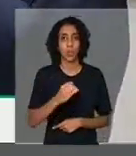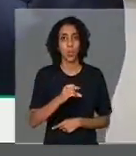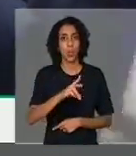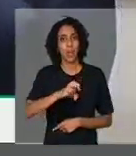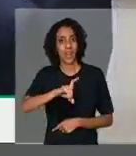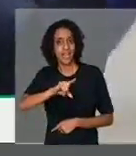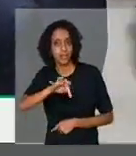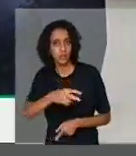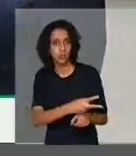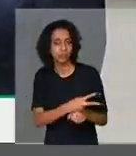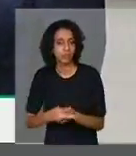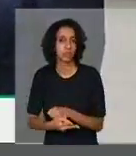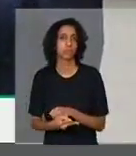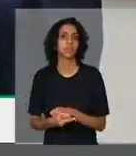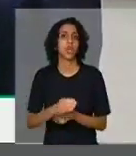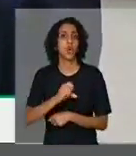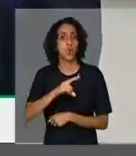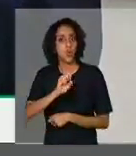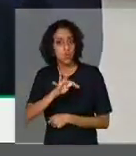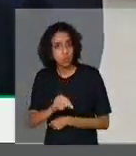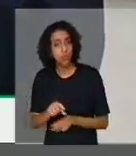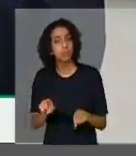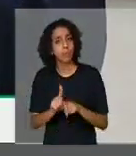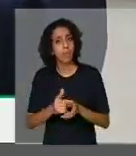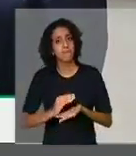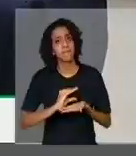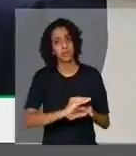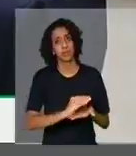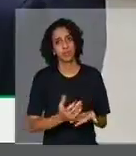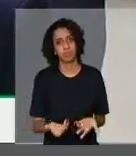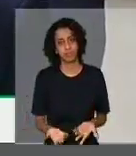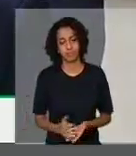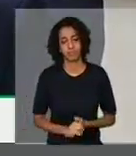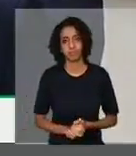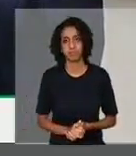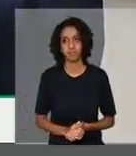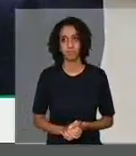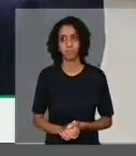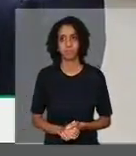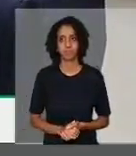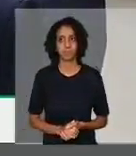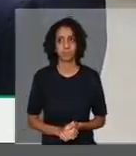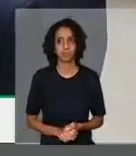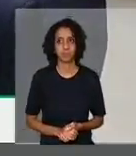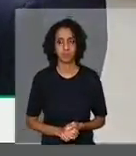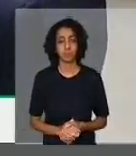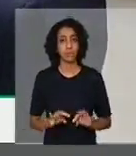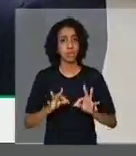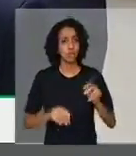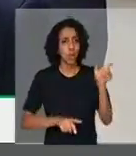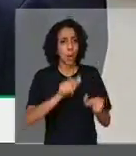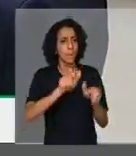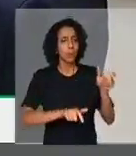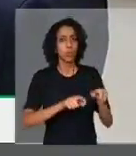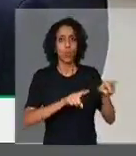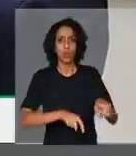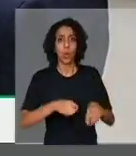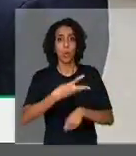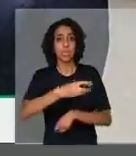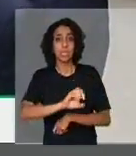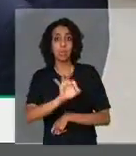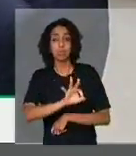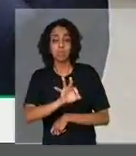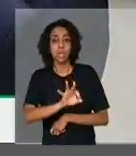tanto de custeio como investimentos por outro lado nós temos em torno de 30% dos produtores que plantaram